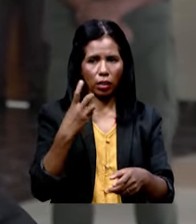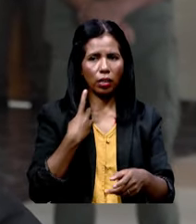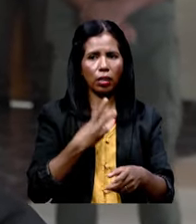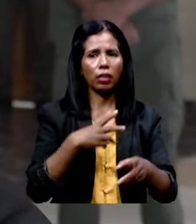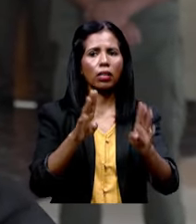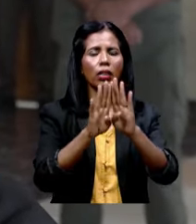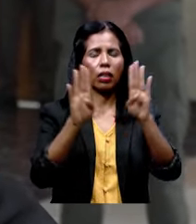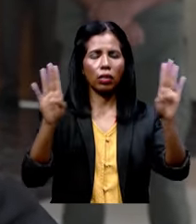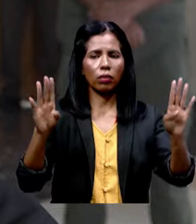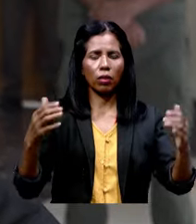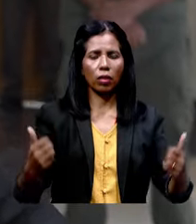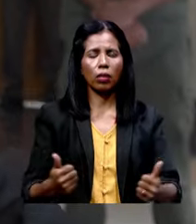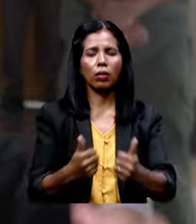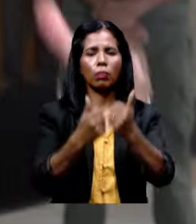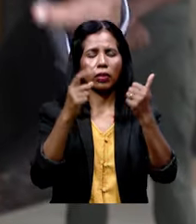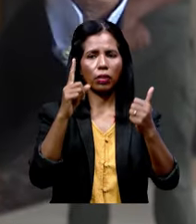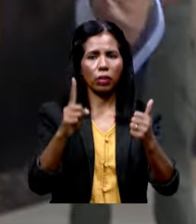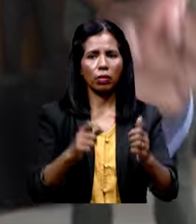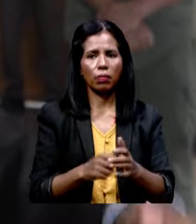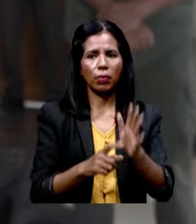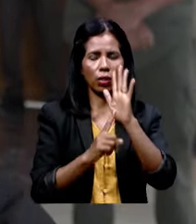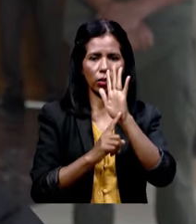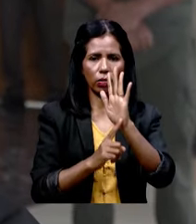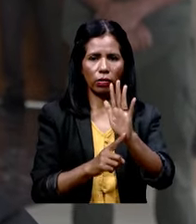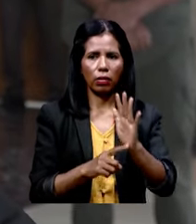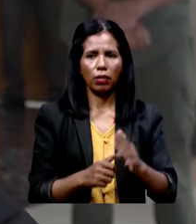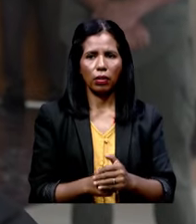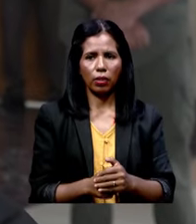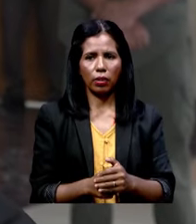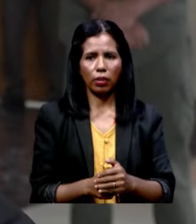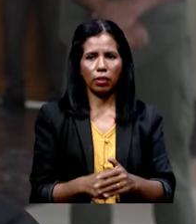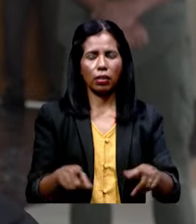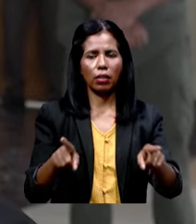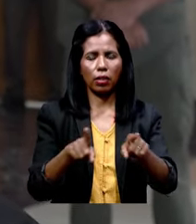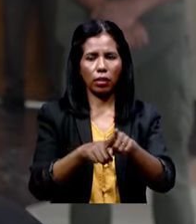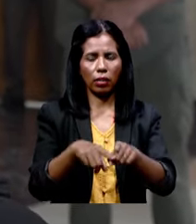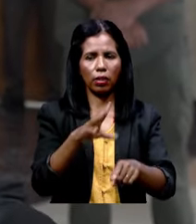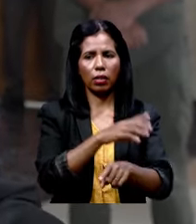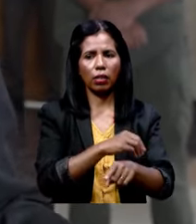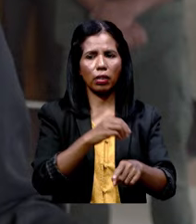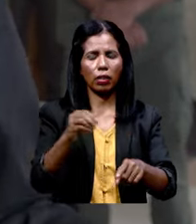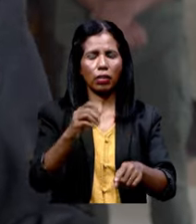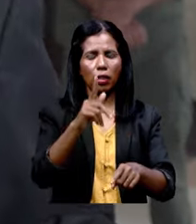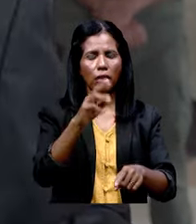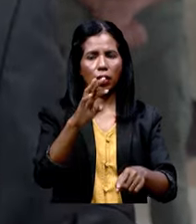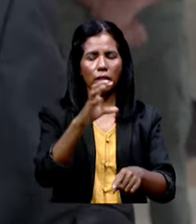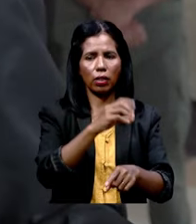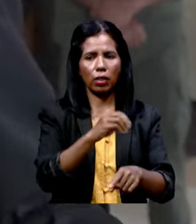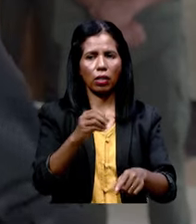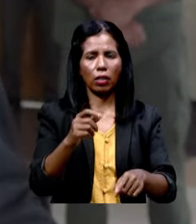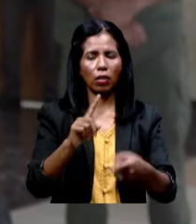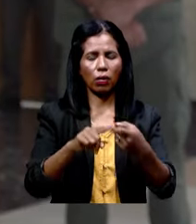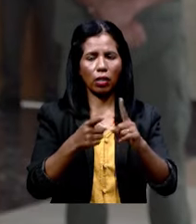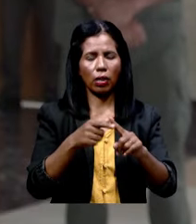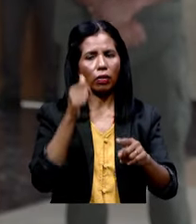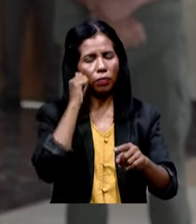da competição, e da, barra tudo. Nessa etnia de taekwondo, etnia de karate, agora que feito cirqui, que